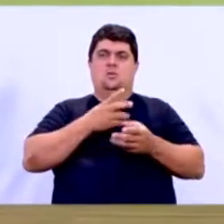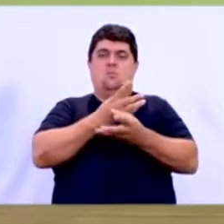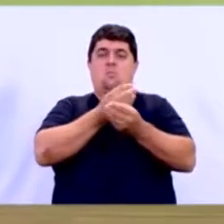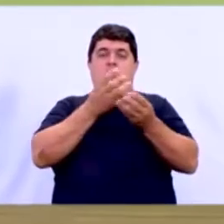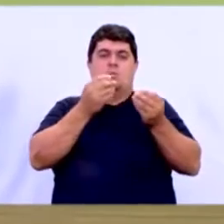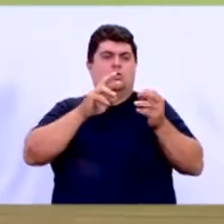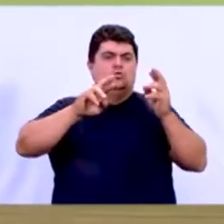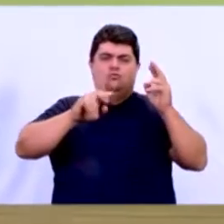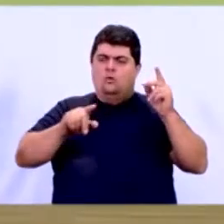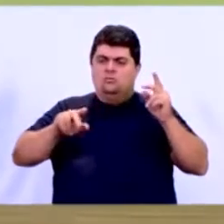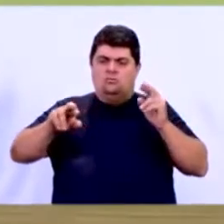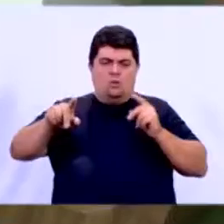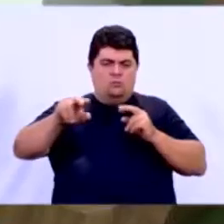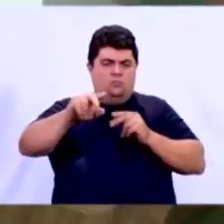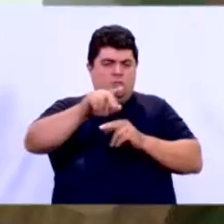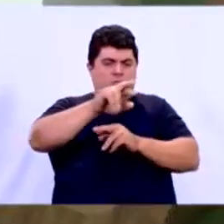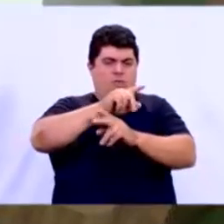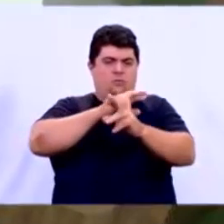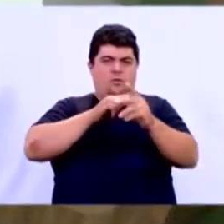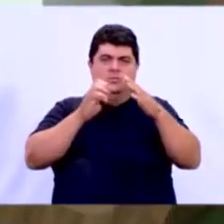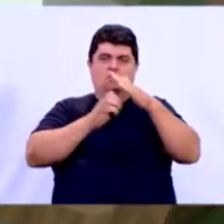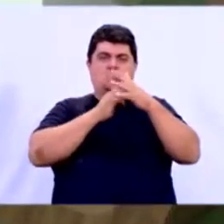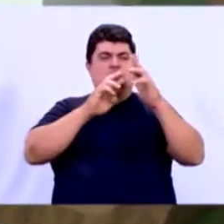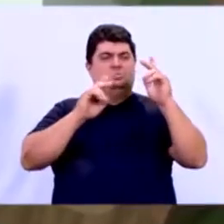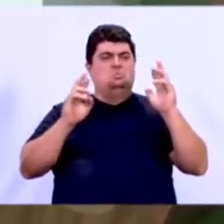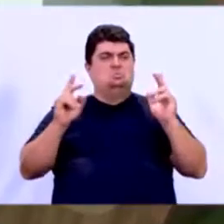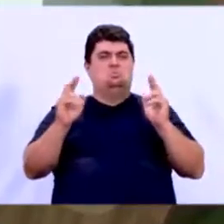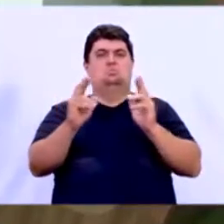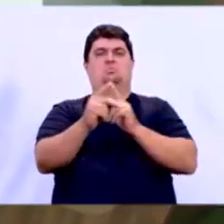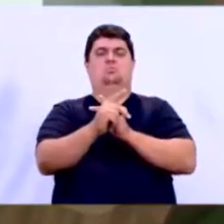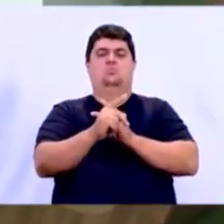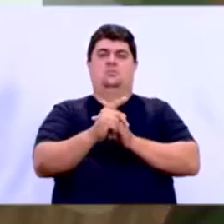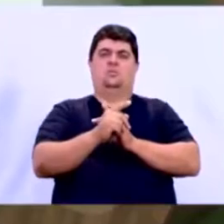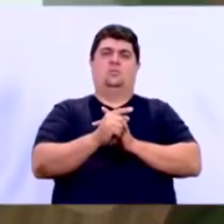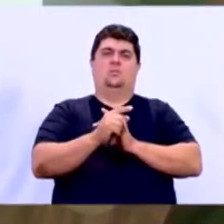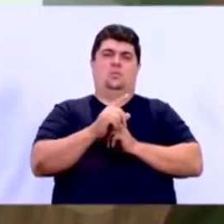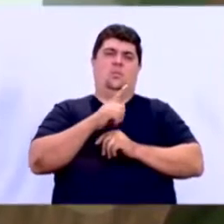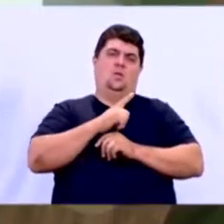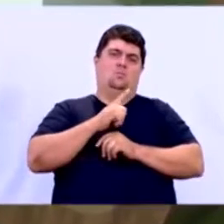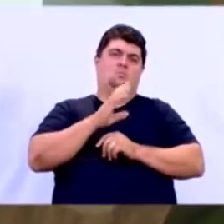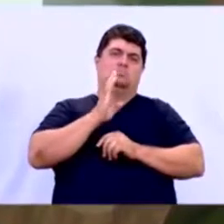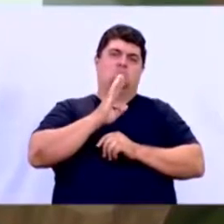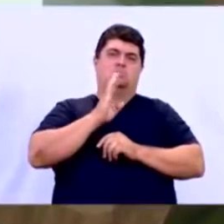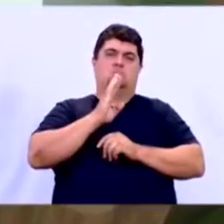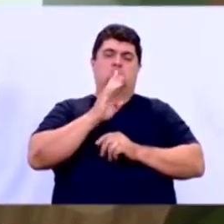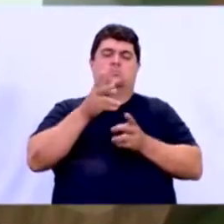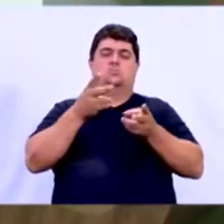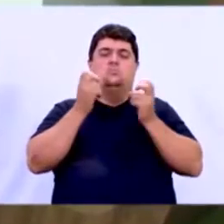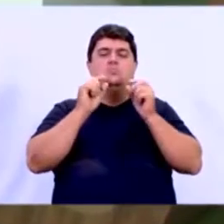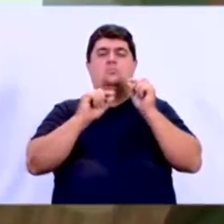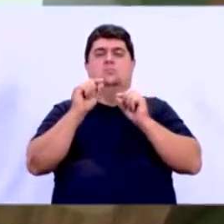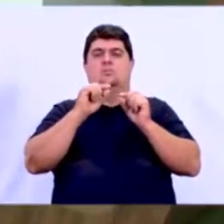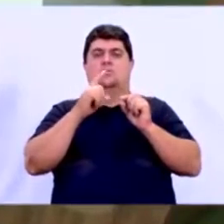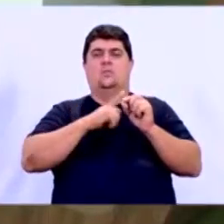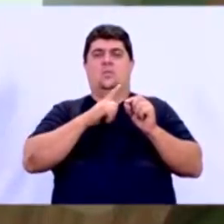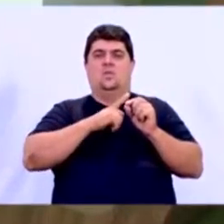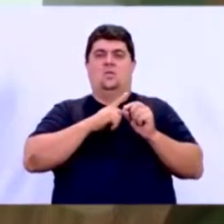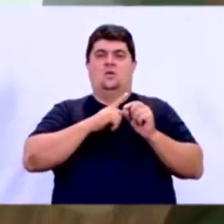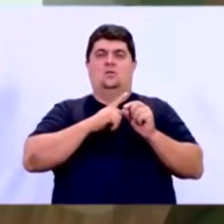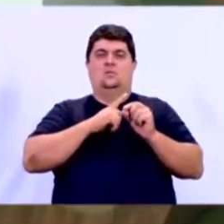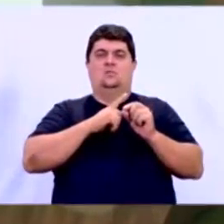bem diversificada de atuação de empresas. E realmente, o que a gente percebe com isso? Que a gente